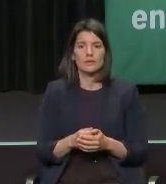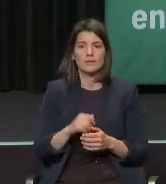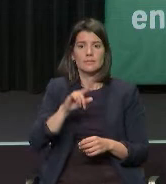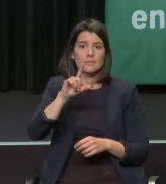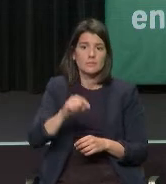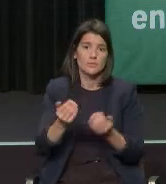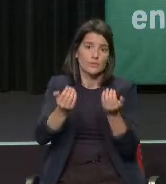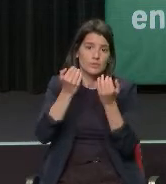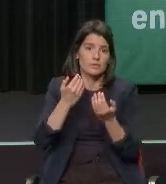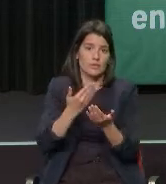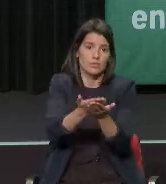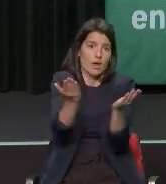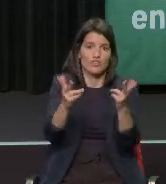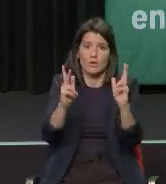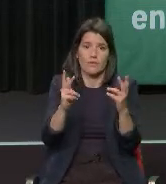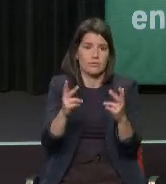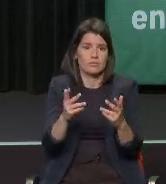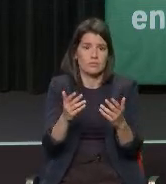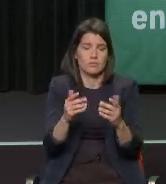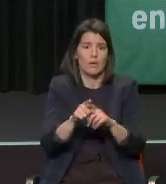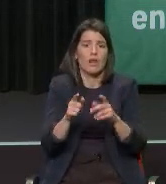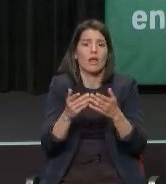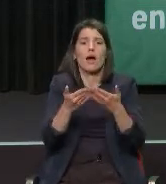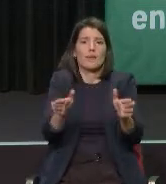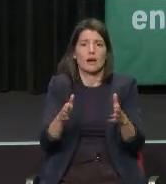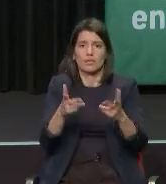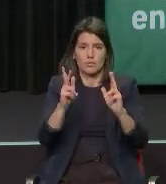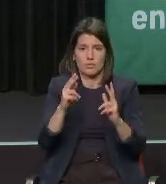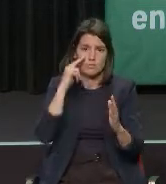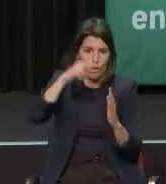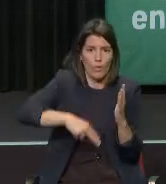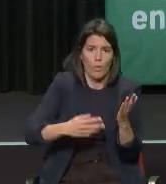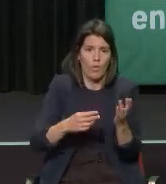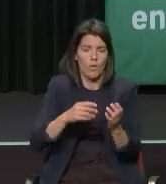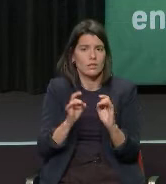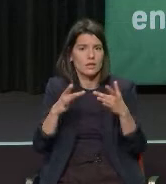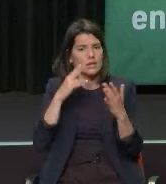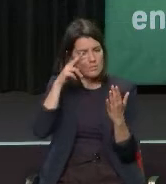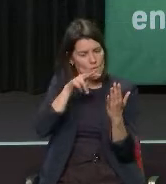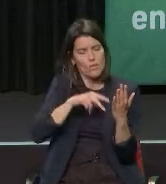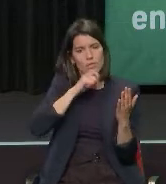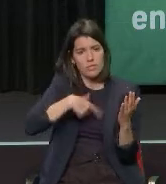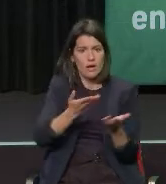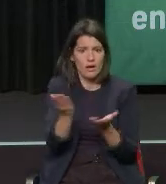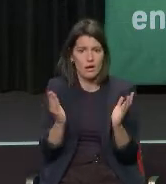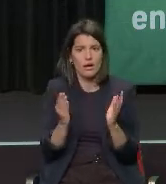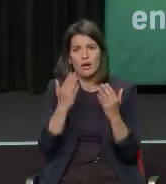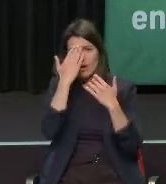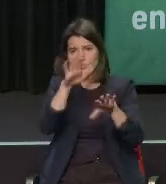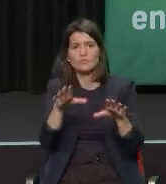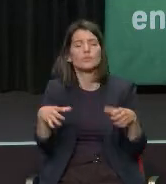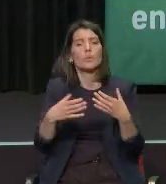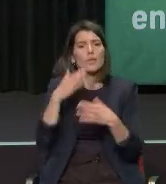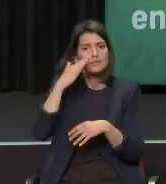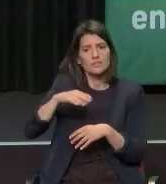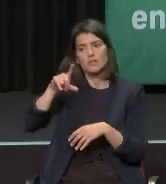disponibilização destes dados como dados abertos, portanto, e com possibilidade de consulta online. Portanto, são dados também estão disponíveis para a comunidade científica,